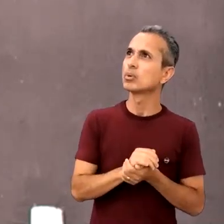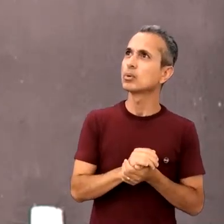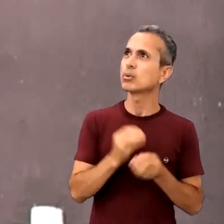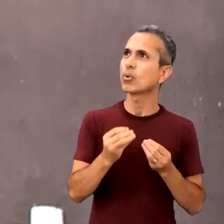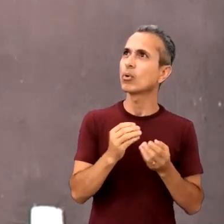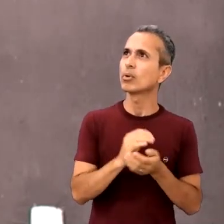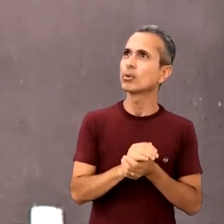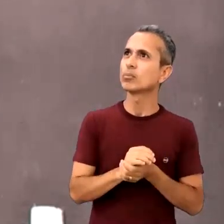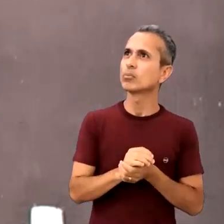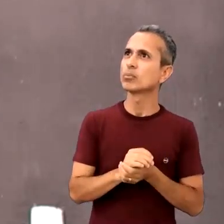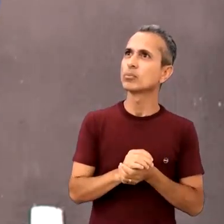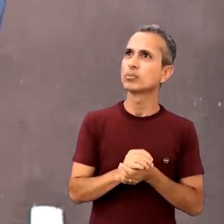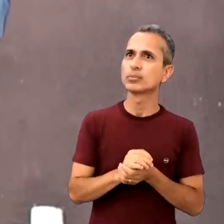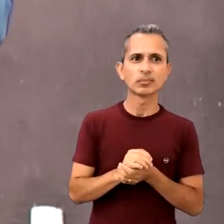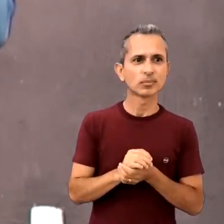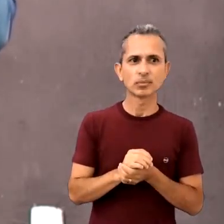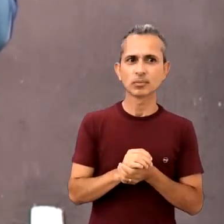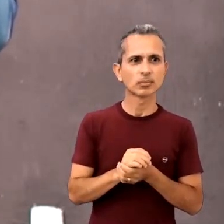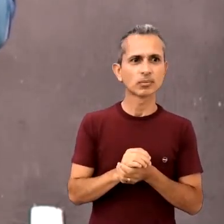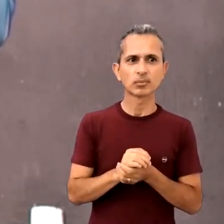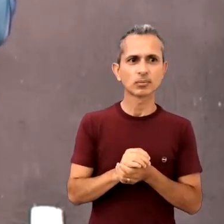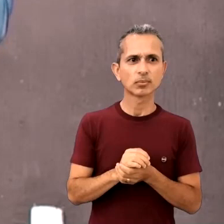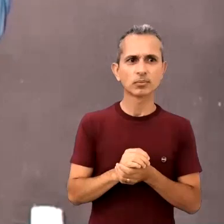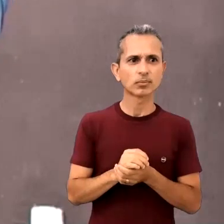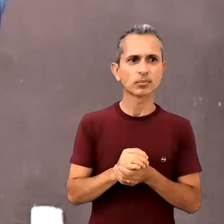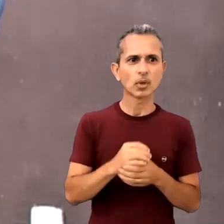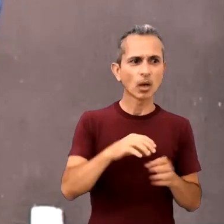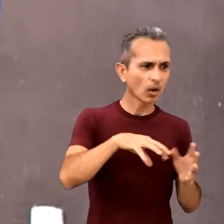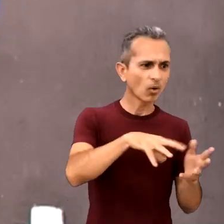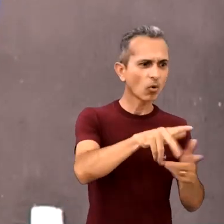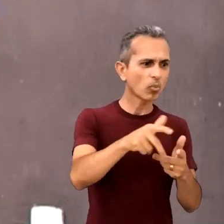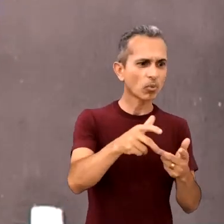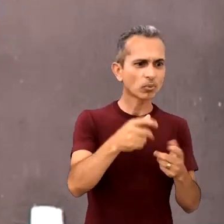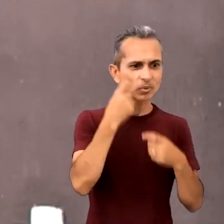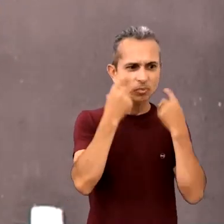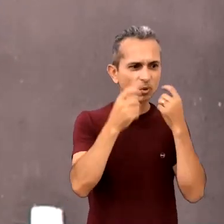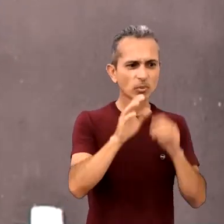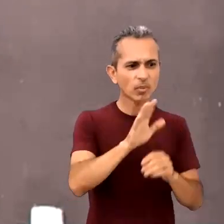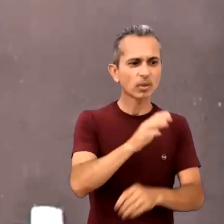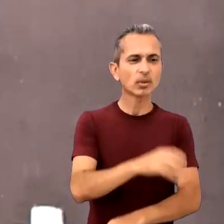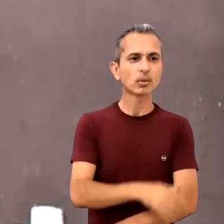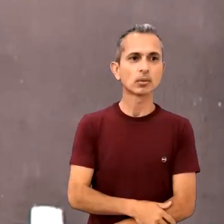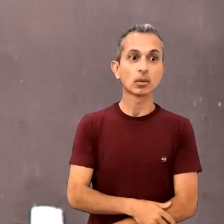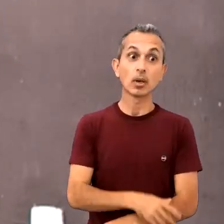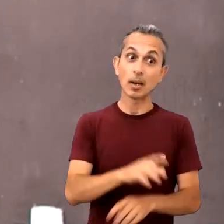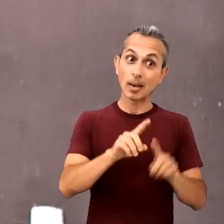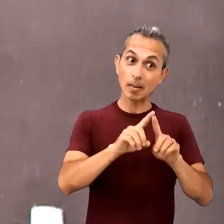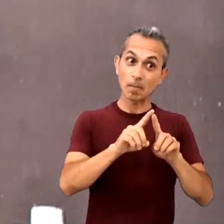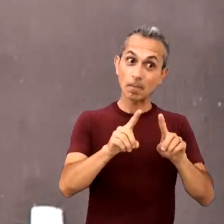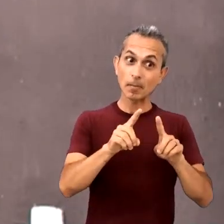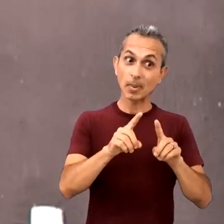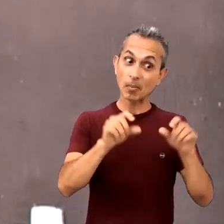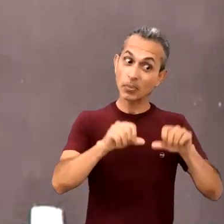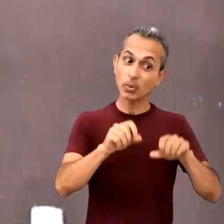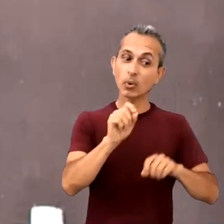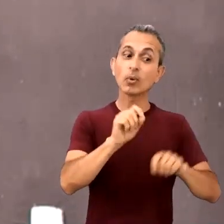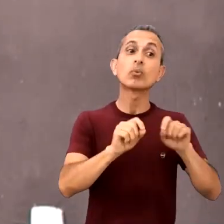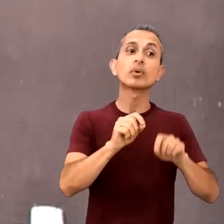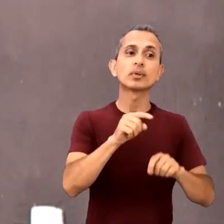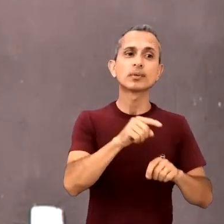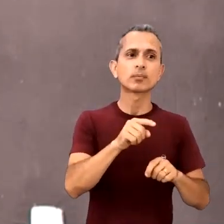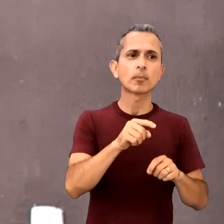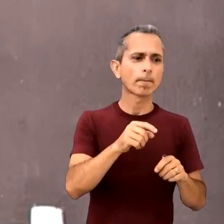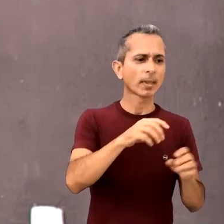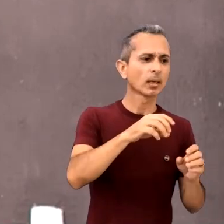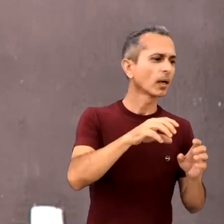Porque a coisa está tão troncha que o mundo nem liga mais. O pior, sabe o que é? Não é o que o mundo está dizendo a respeito de você, não. Que se você